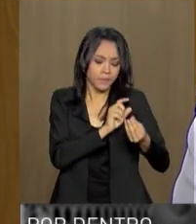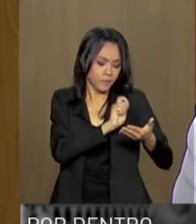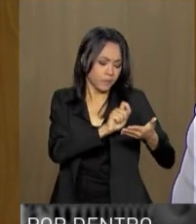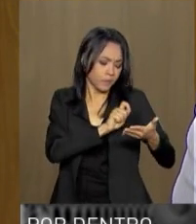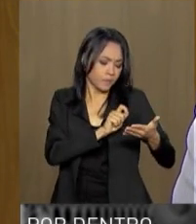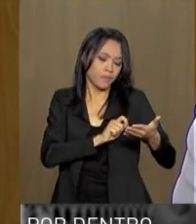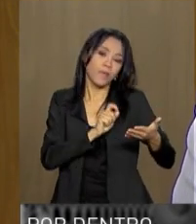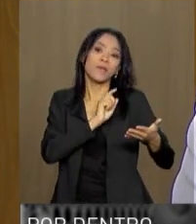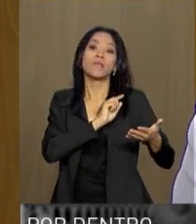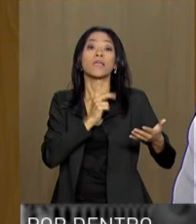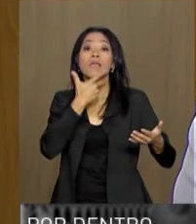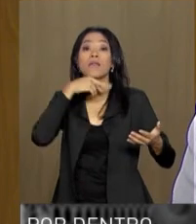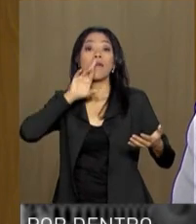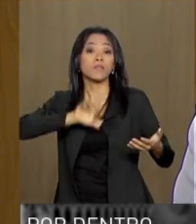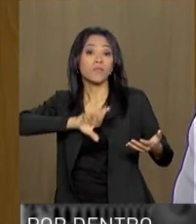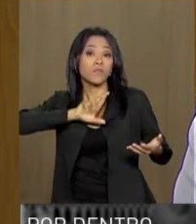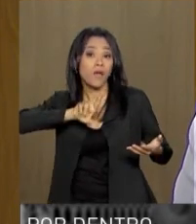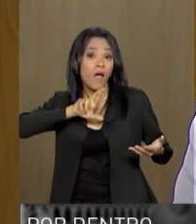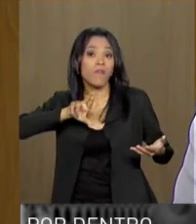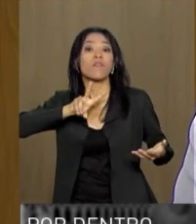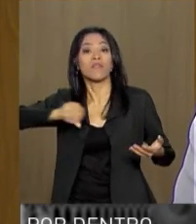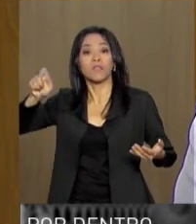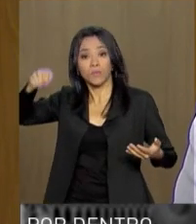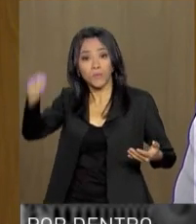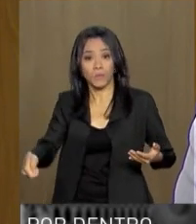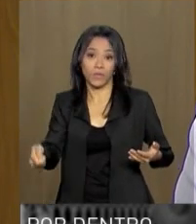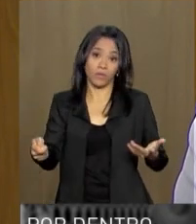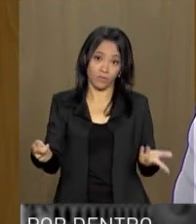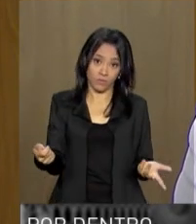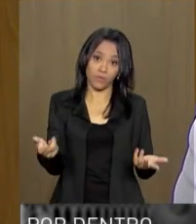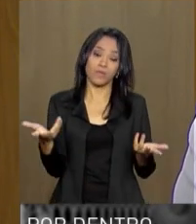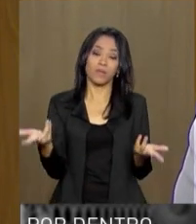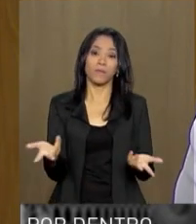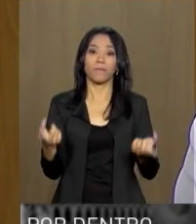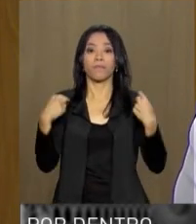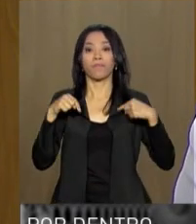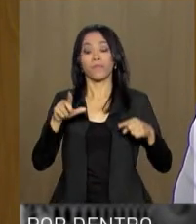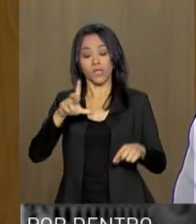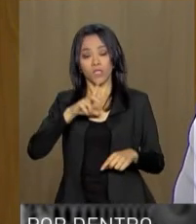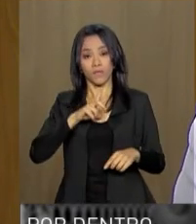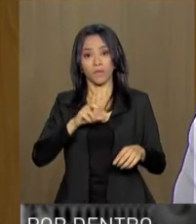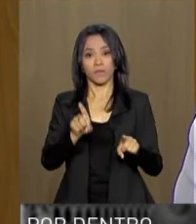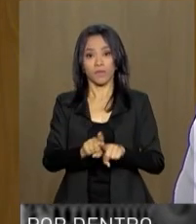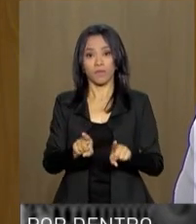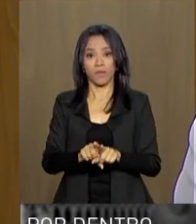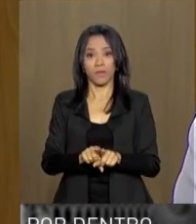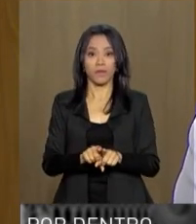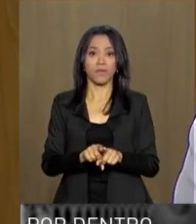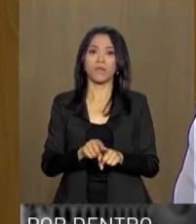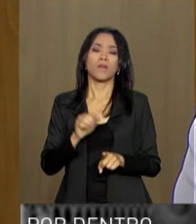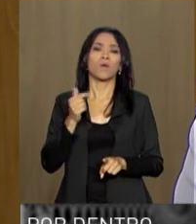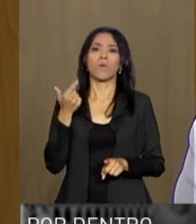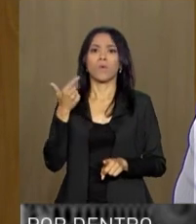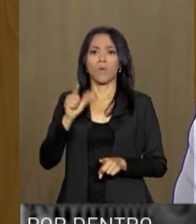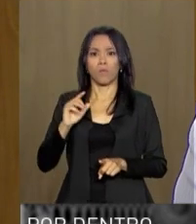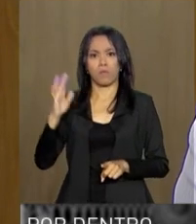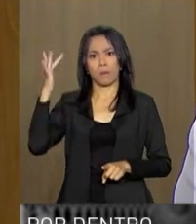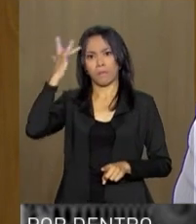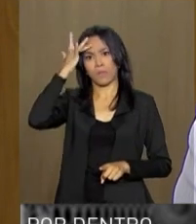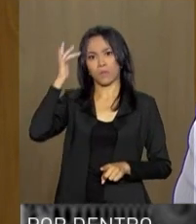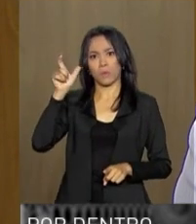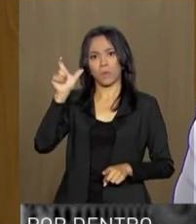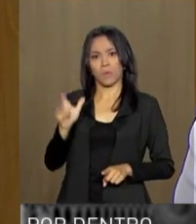os seus responsáveis serão punidos tivemos também com o alto comissário na questão de